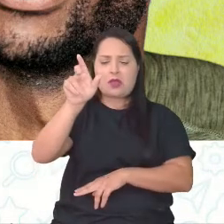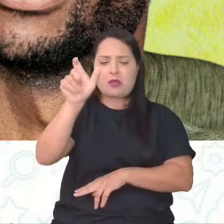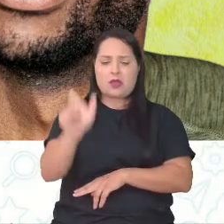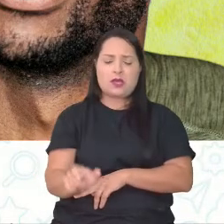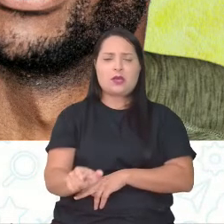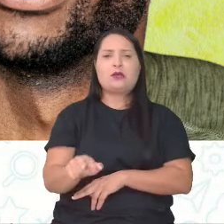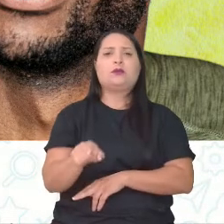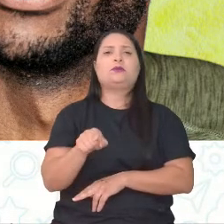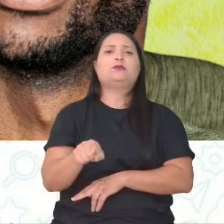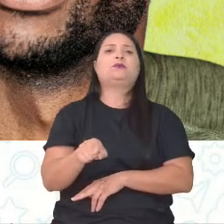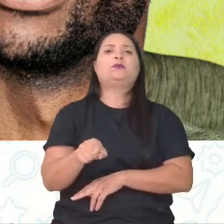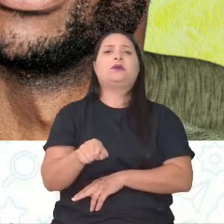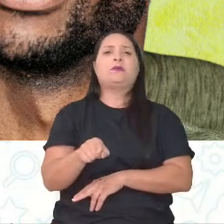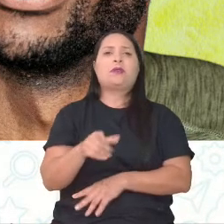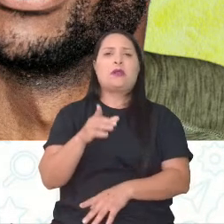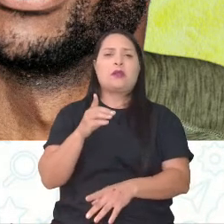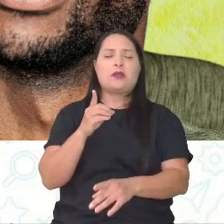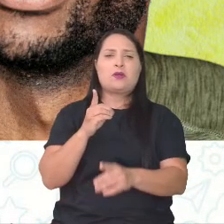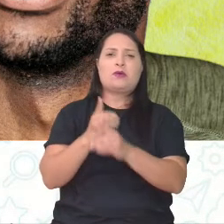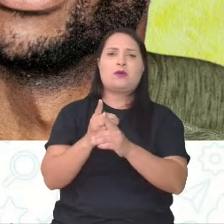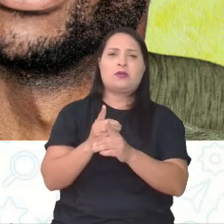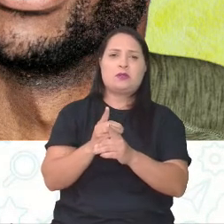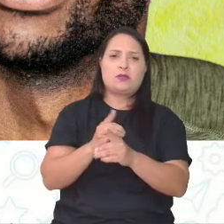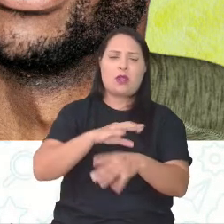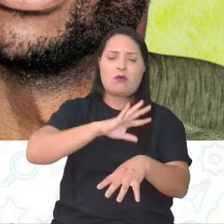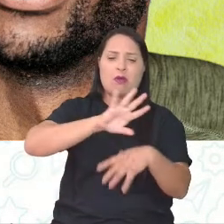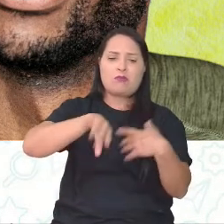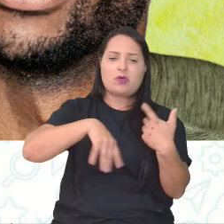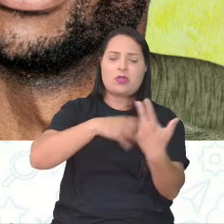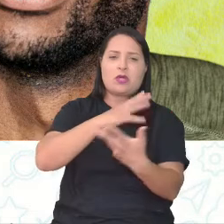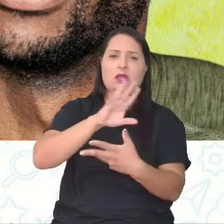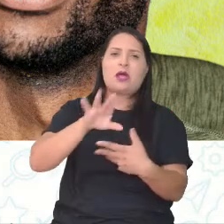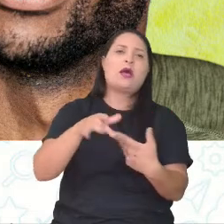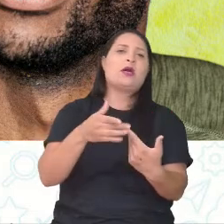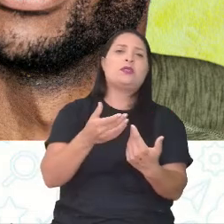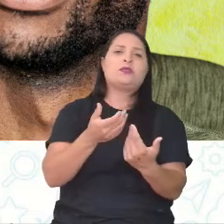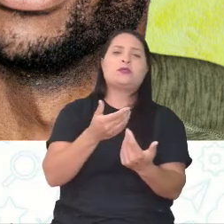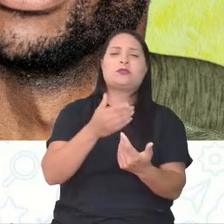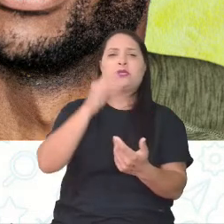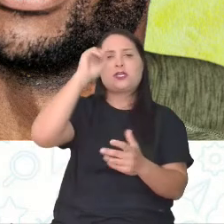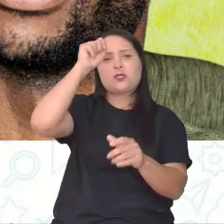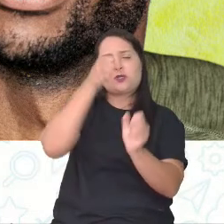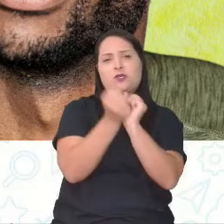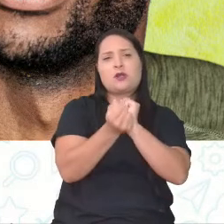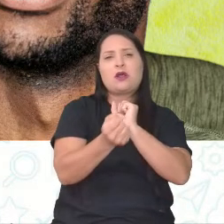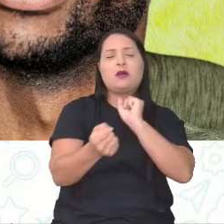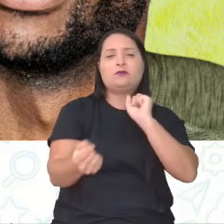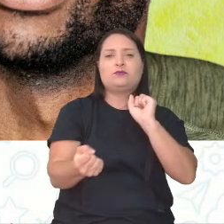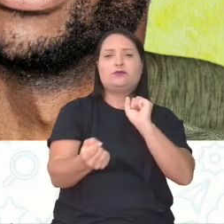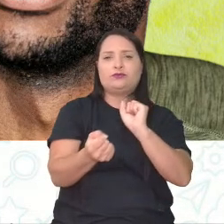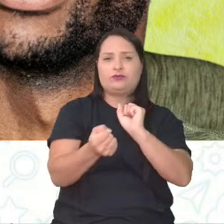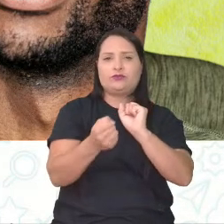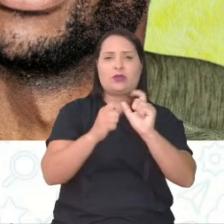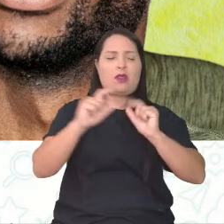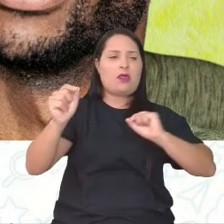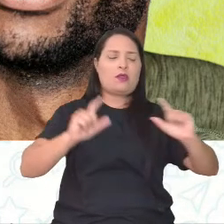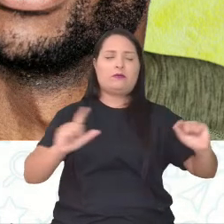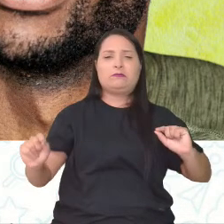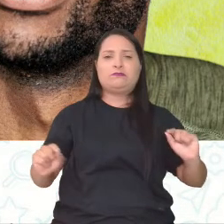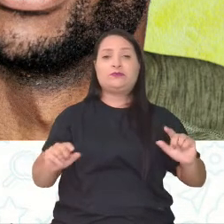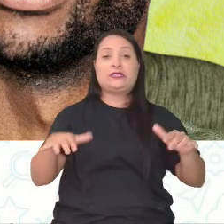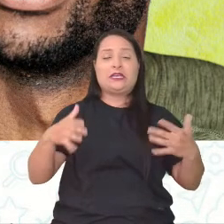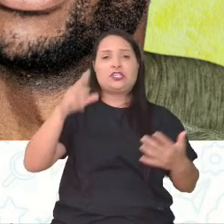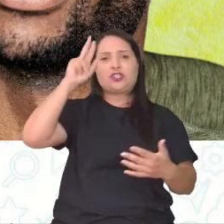em uma operação para identificar uma possível rebelião de escravizados. Né? E essa história, gente, se vocês